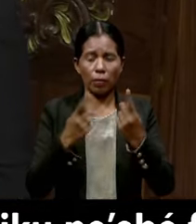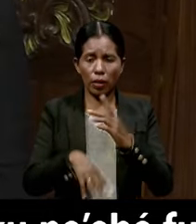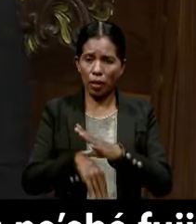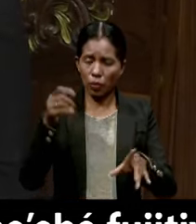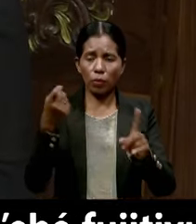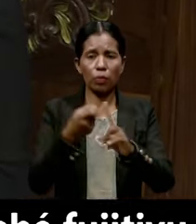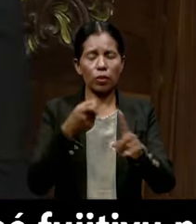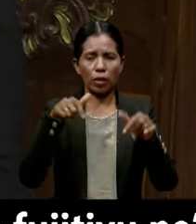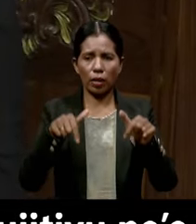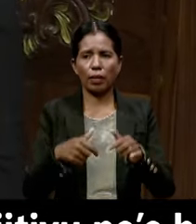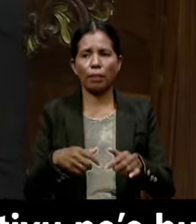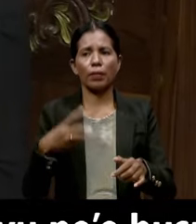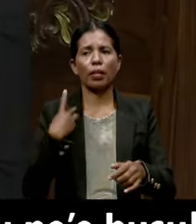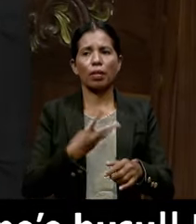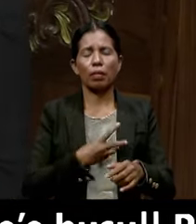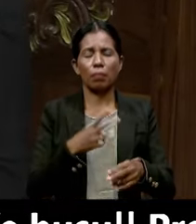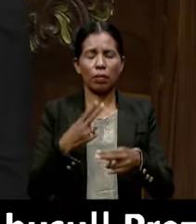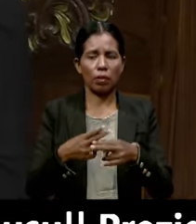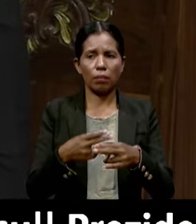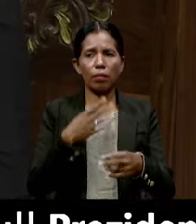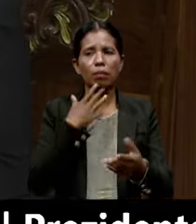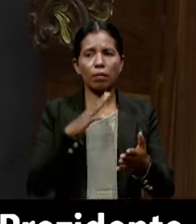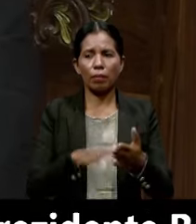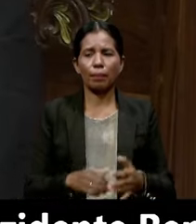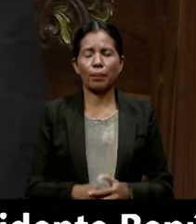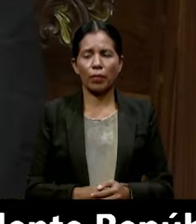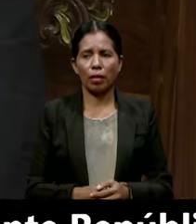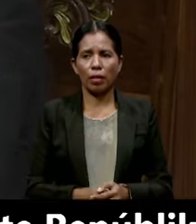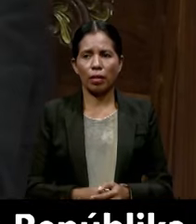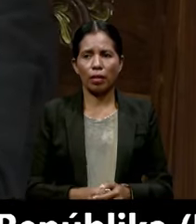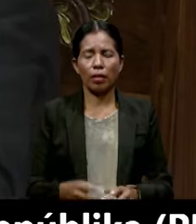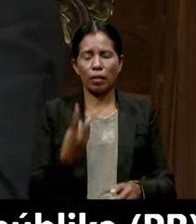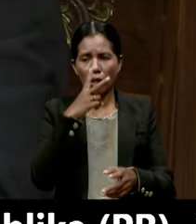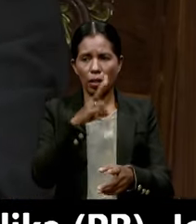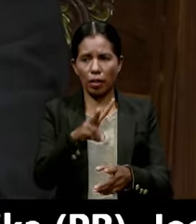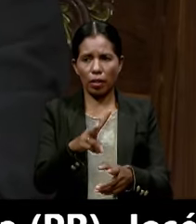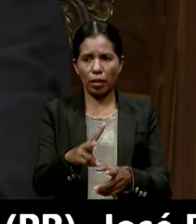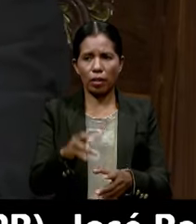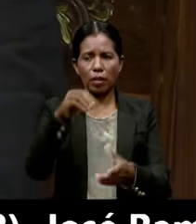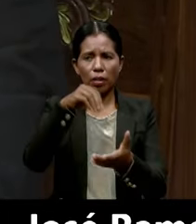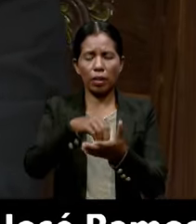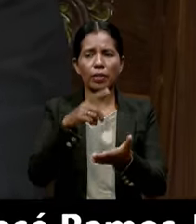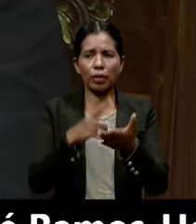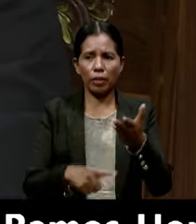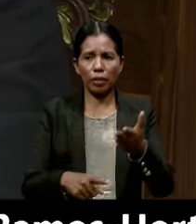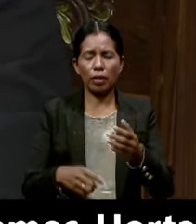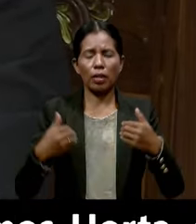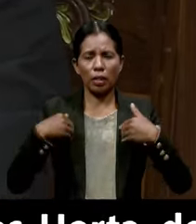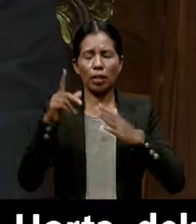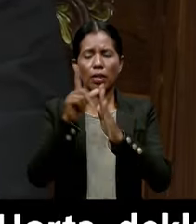Eita, naramos a los itu thamnya kena sebab beda mes market kene kene healing internasional